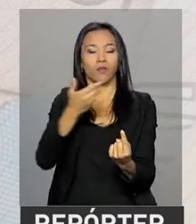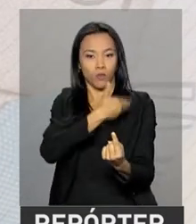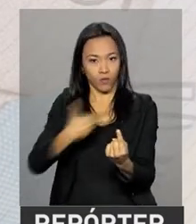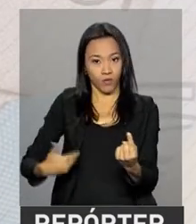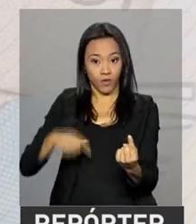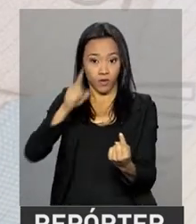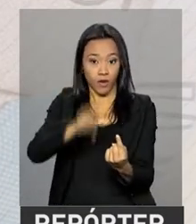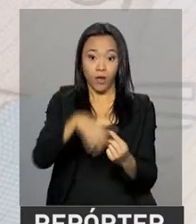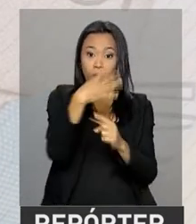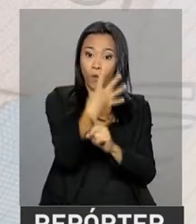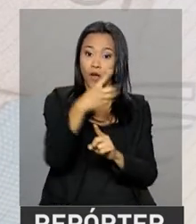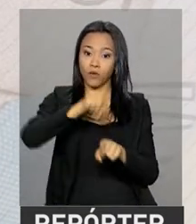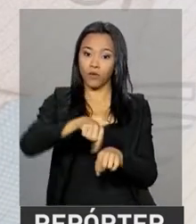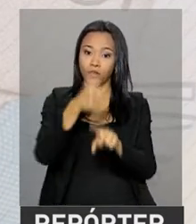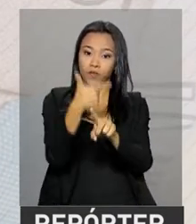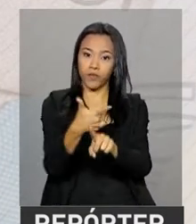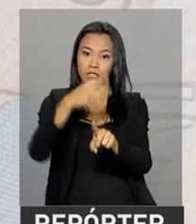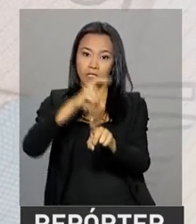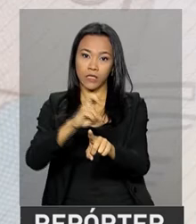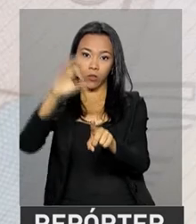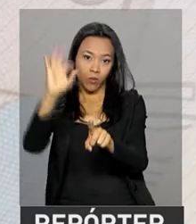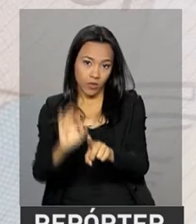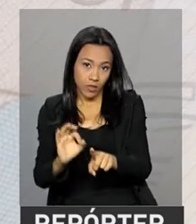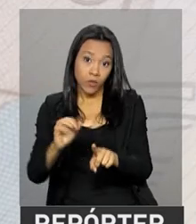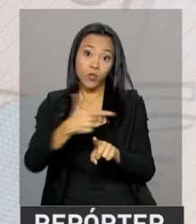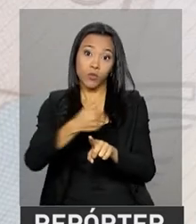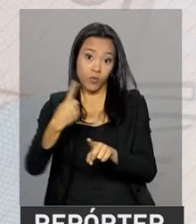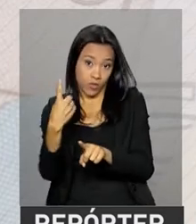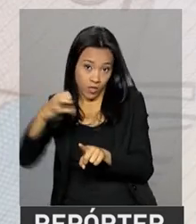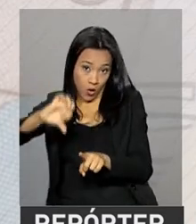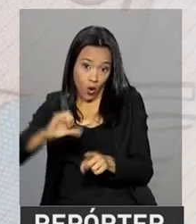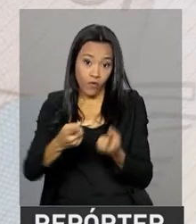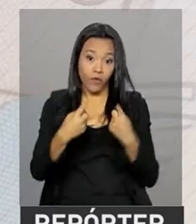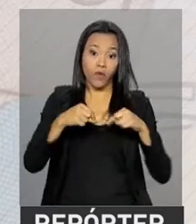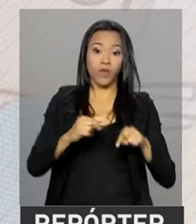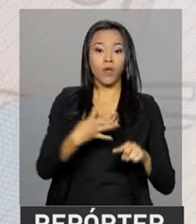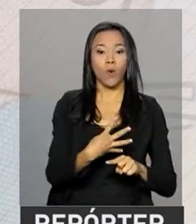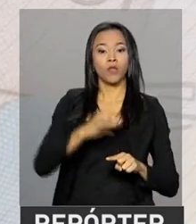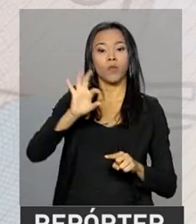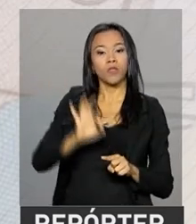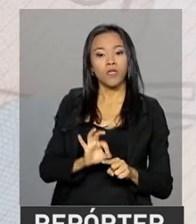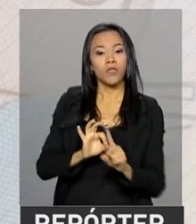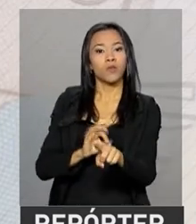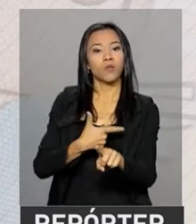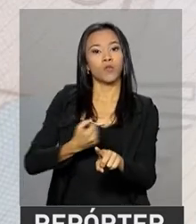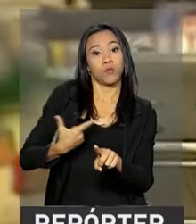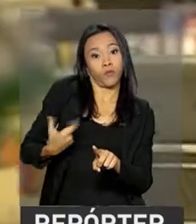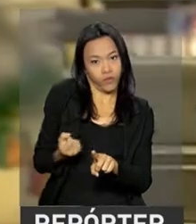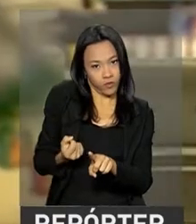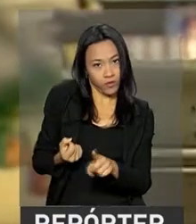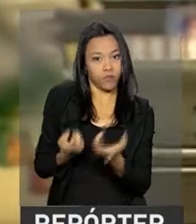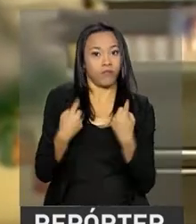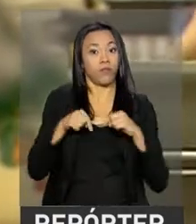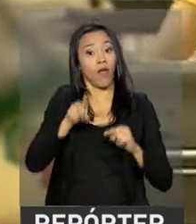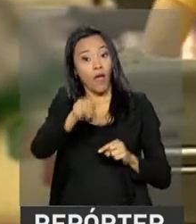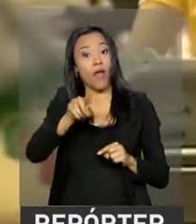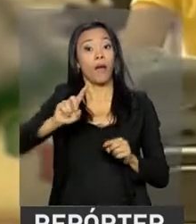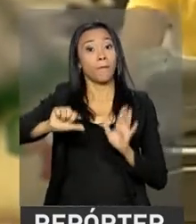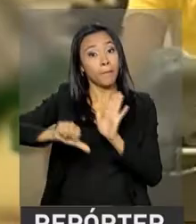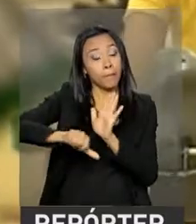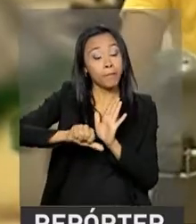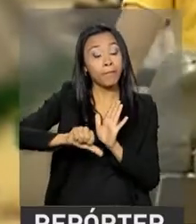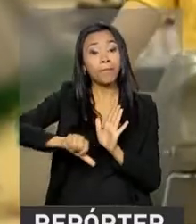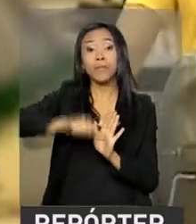4,25 por cento em 2019 e de 4% em 2020 é a primeira redução